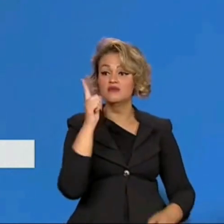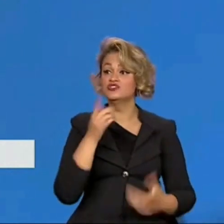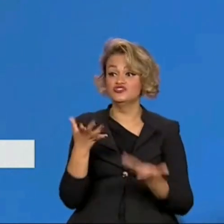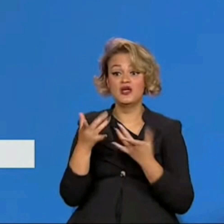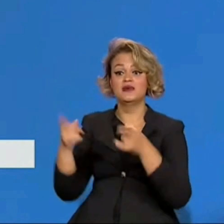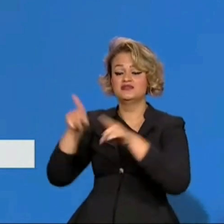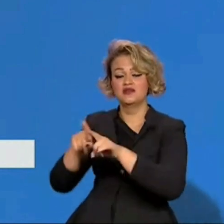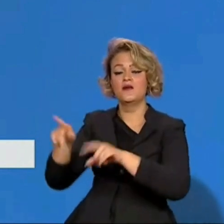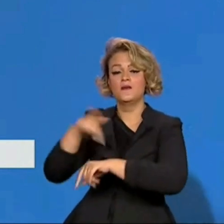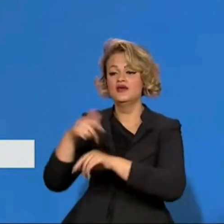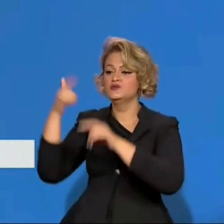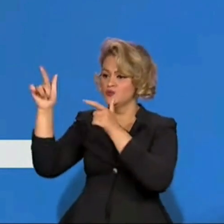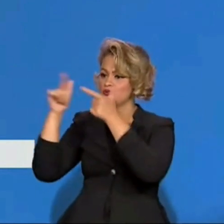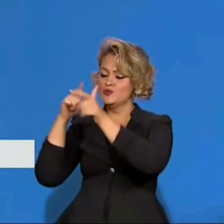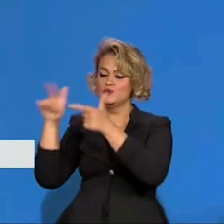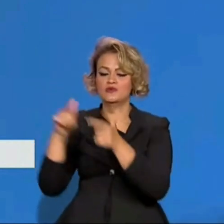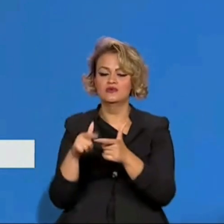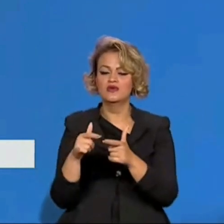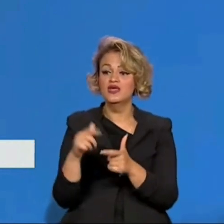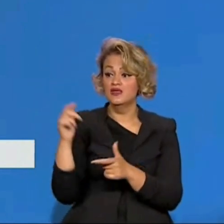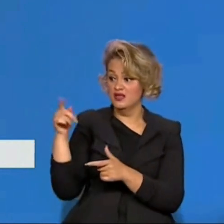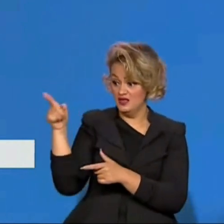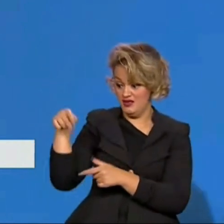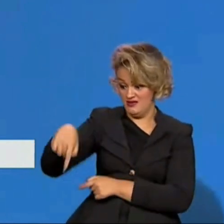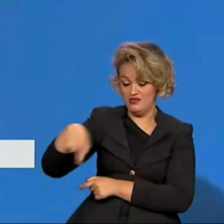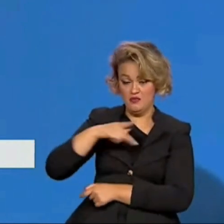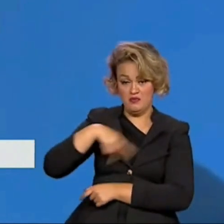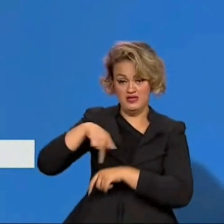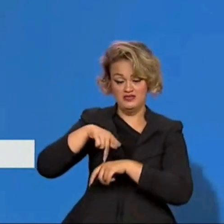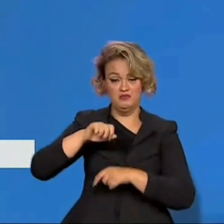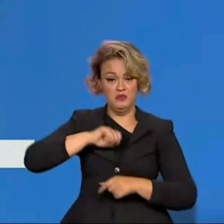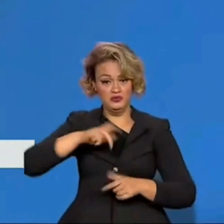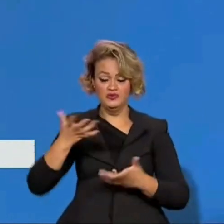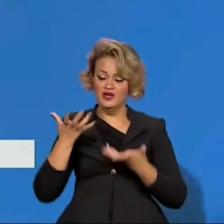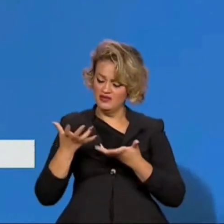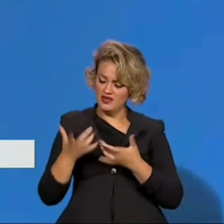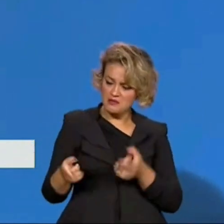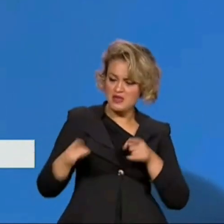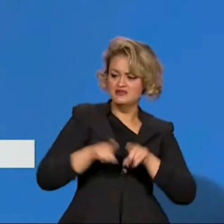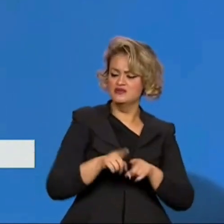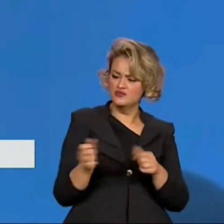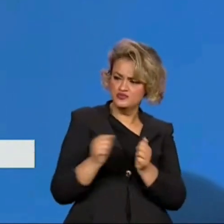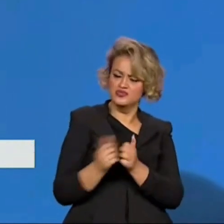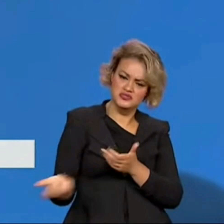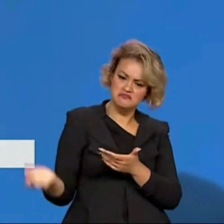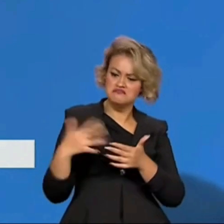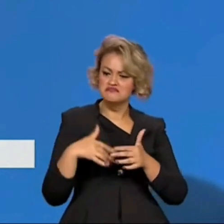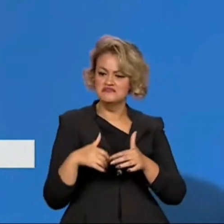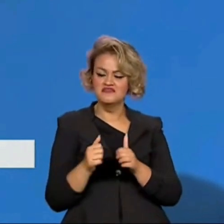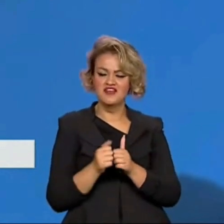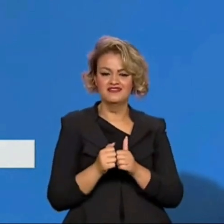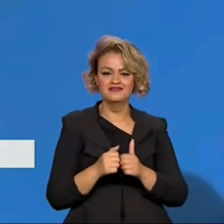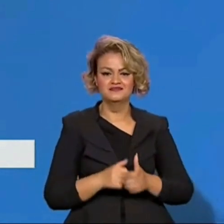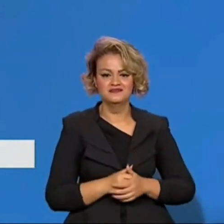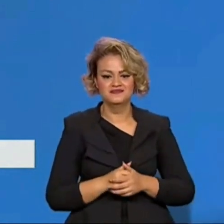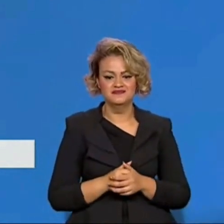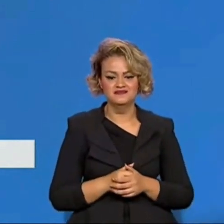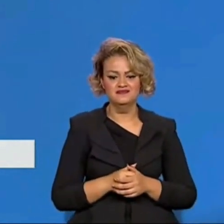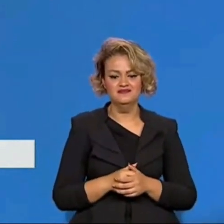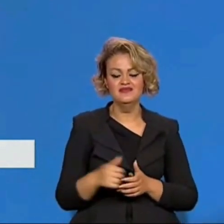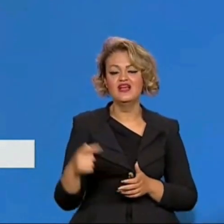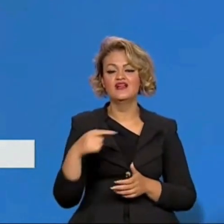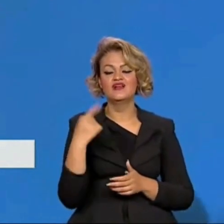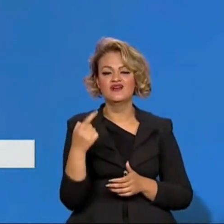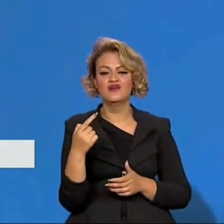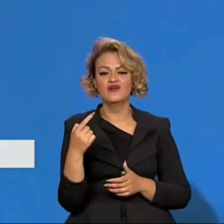portuguesas. E nós queremos que os empresários portugueses construam parcerias com as nossas empresas. Nós não queremos